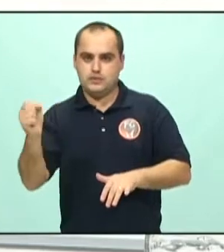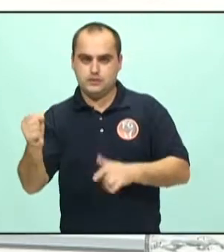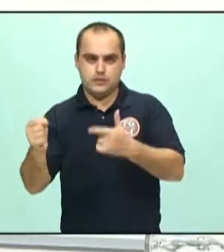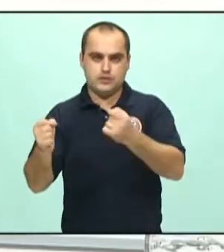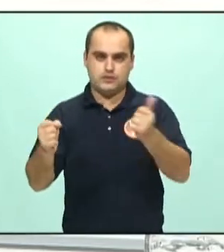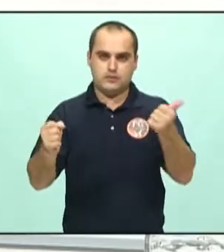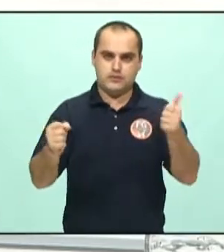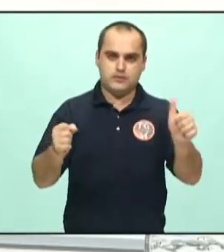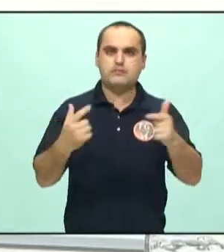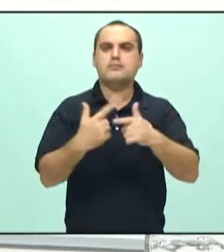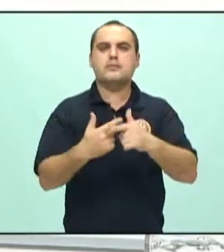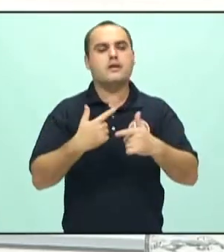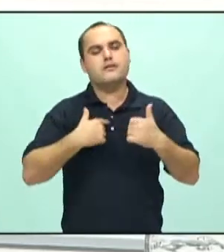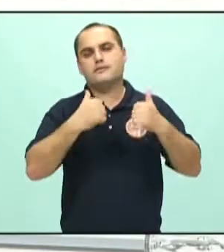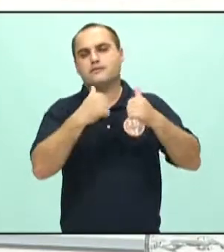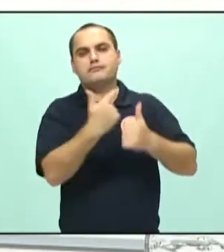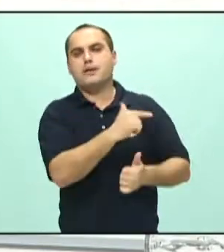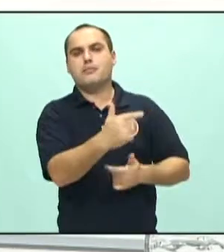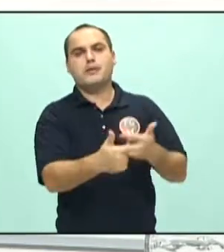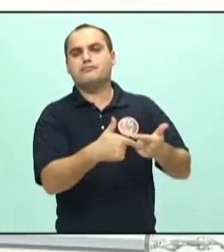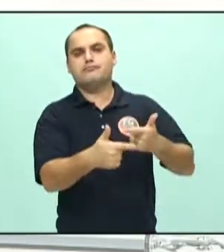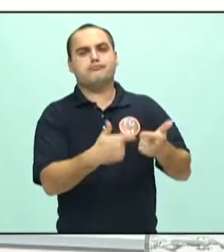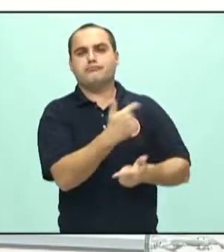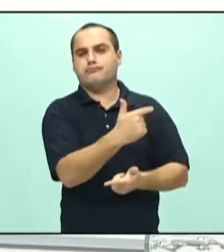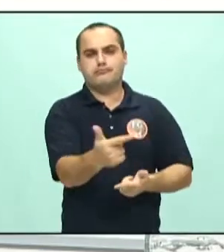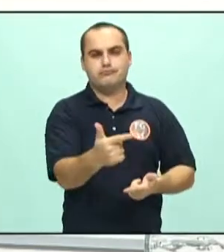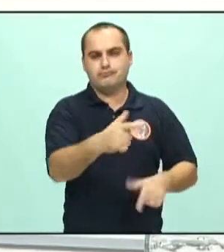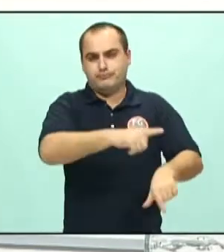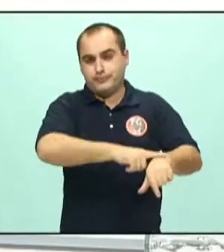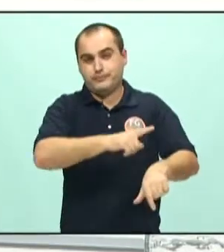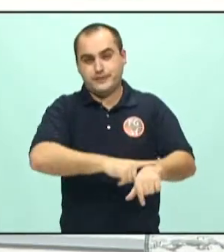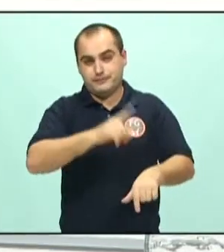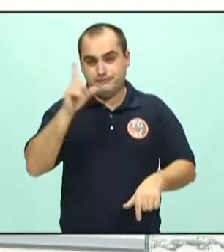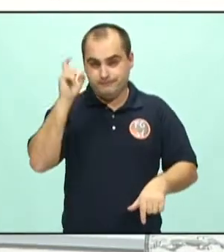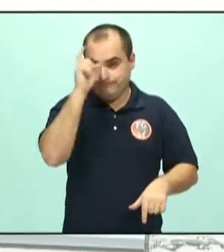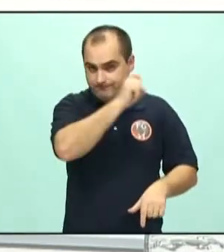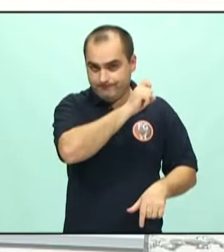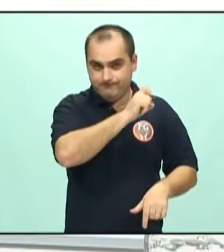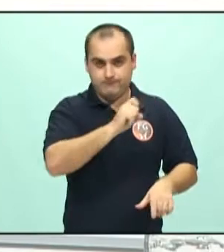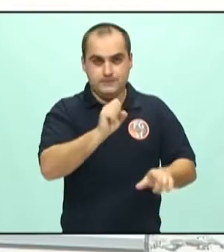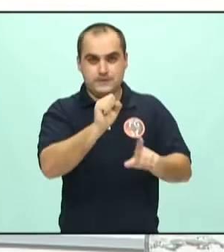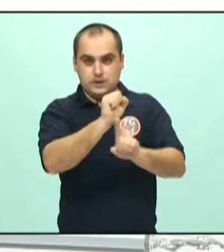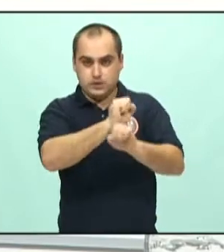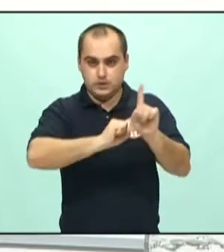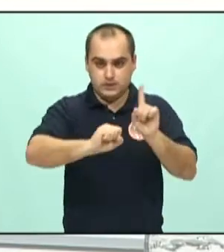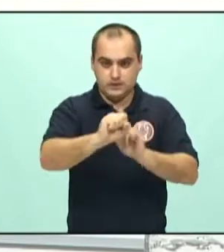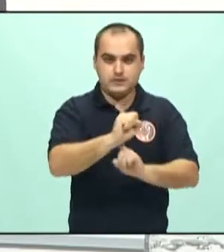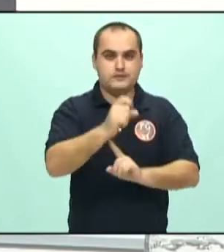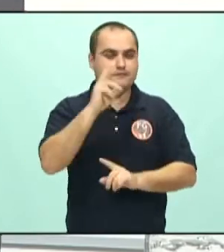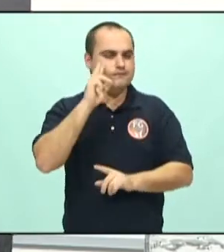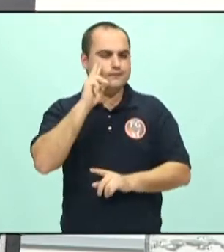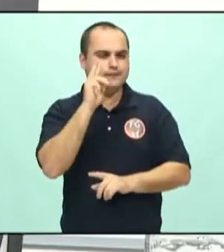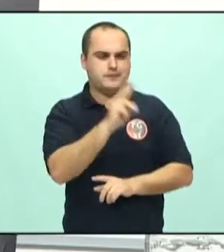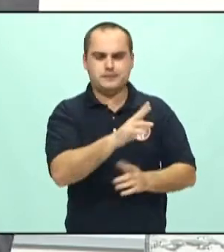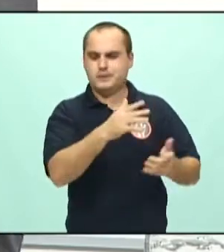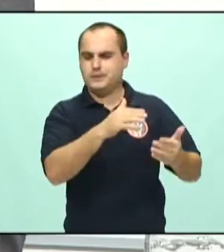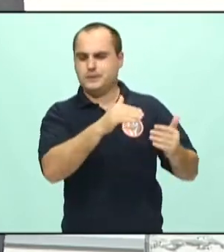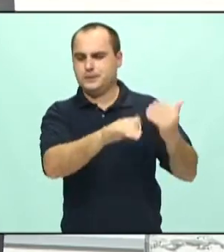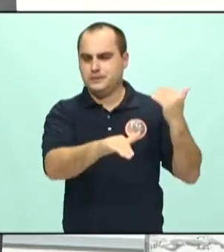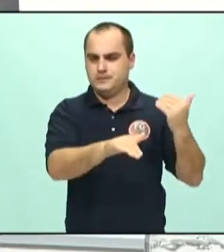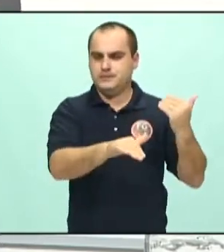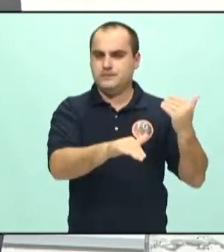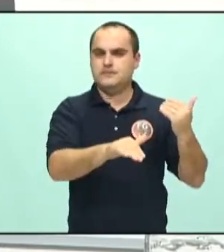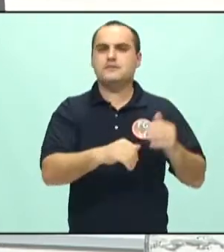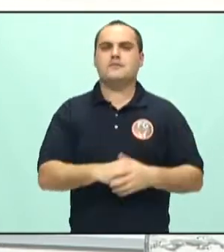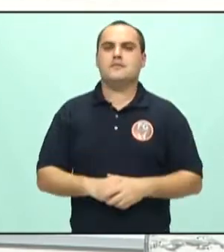literalmente desempregados. Mas um momento que foi muito difícil, grande parte da sociedade se colocou contra e foi muito difícil a